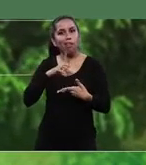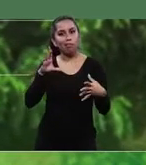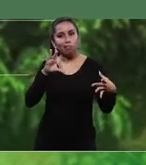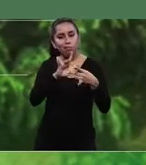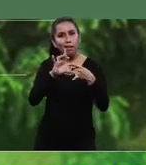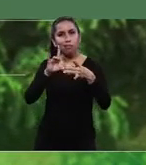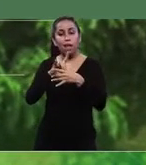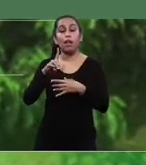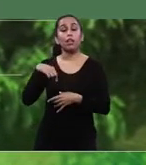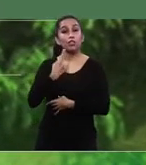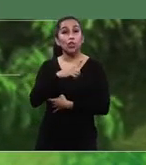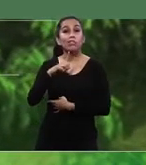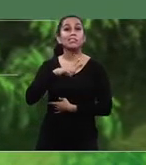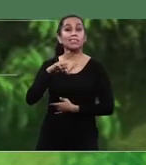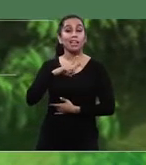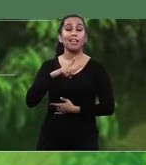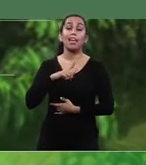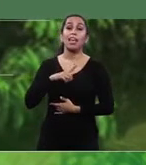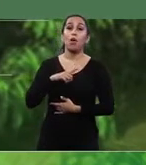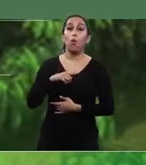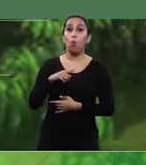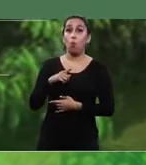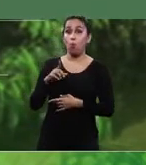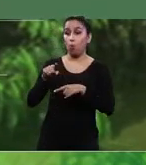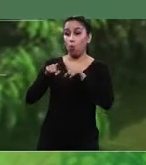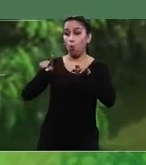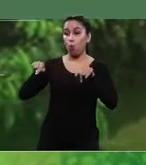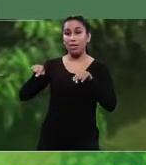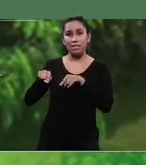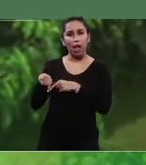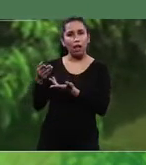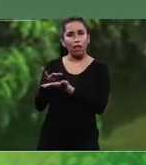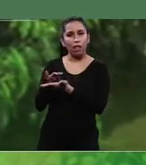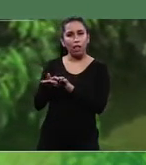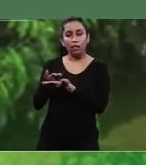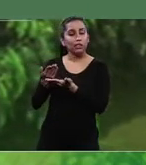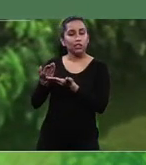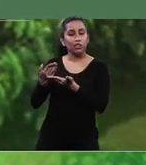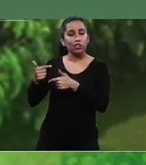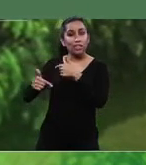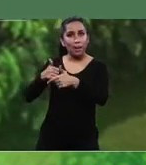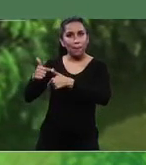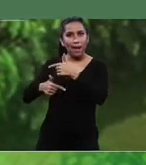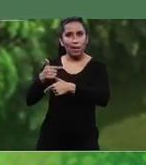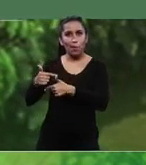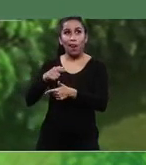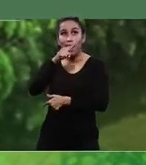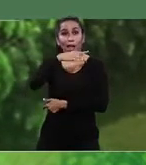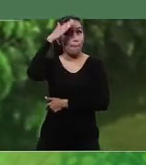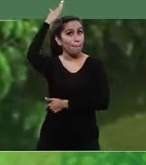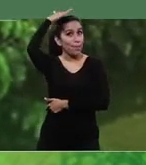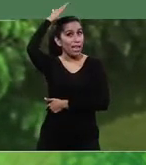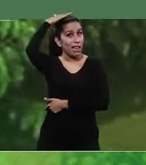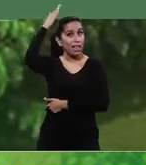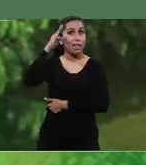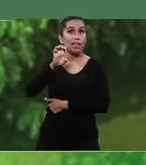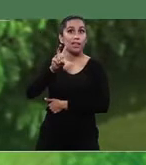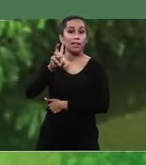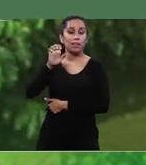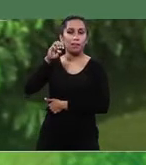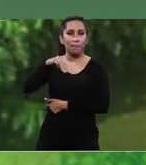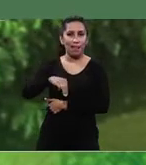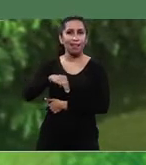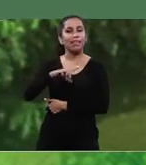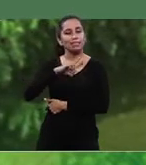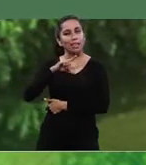da Apex em Belém, no Pará, que tem ficado muito atento às oportunidades nesse setor de madeira, né? Sejam